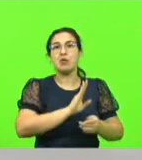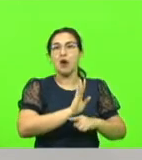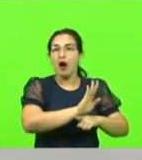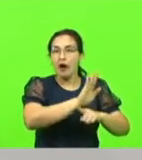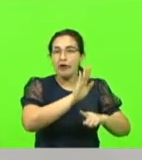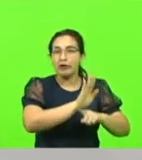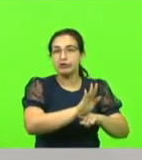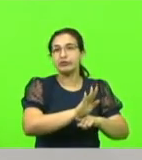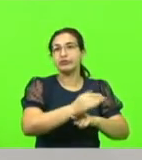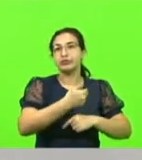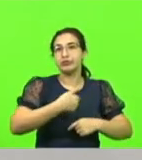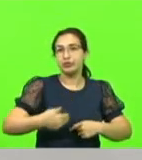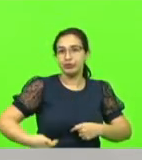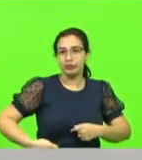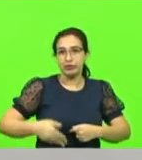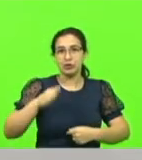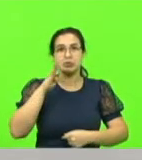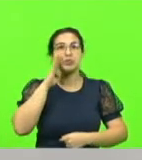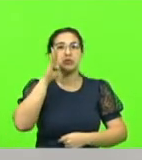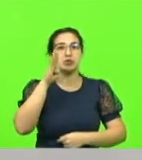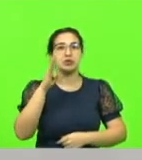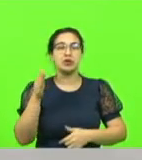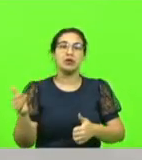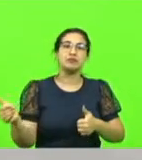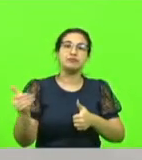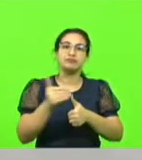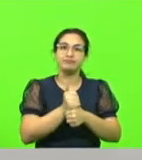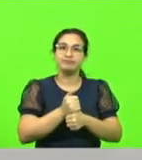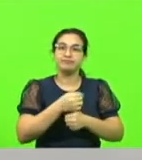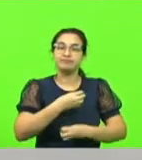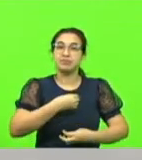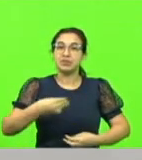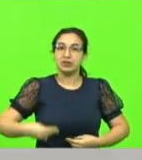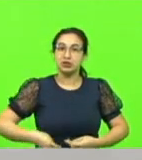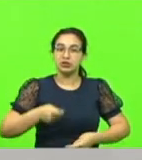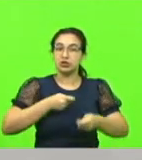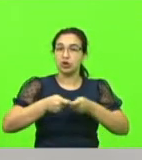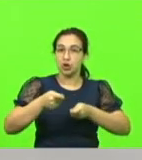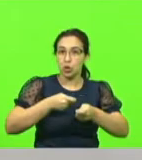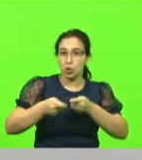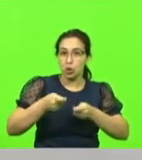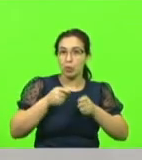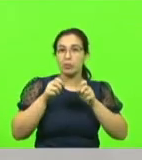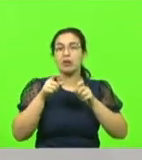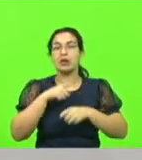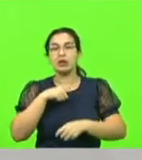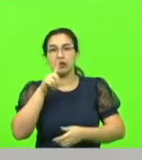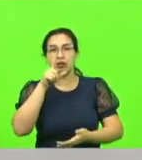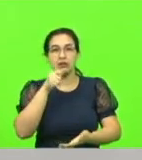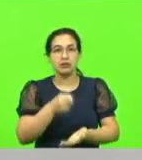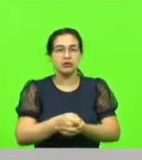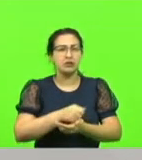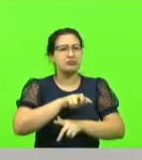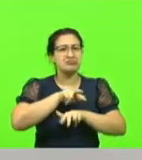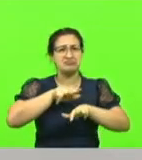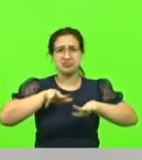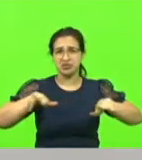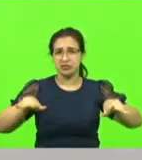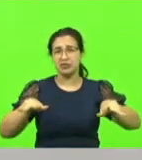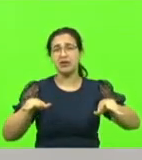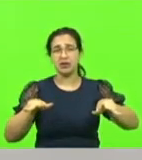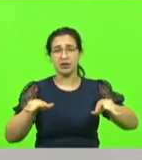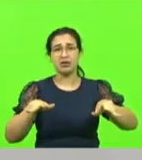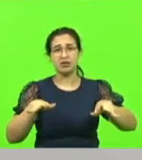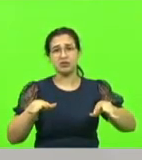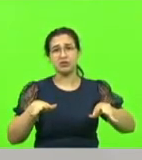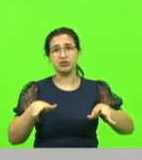de ministro da Economia com responsabilidade enorme no leque de decisões capaz de afetar os seus próprios investimentos